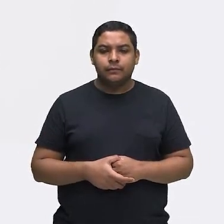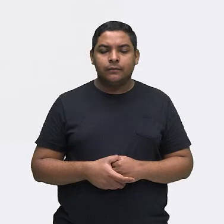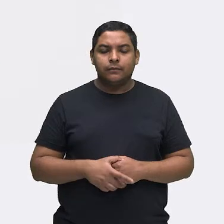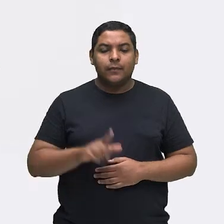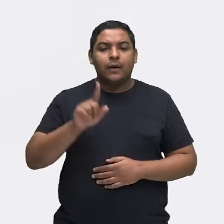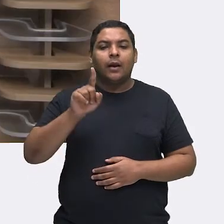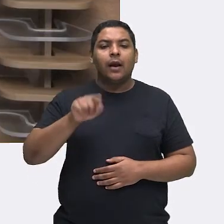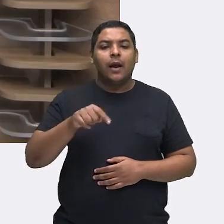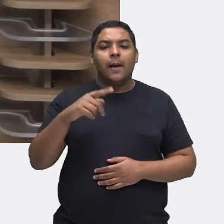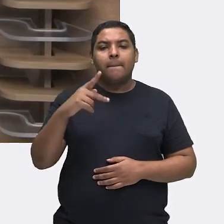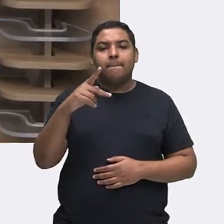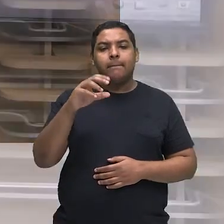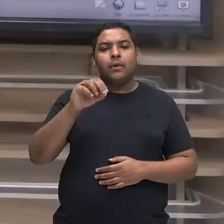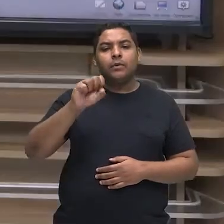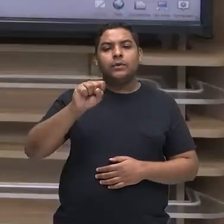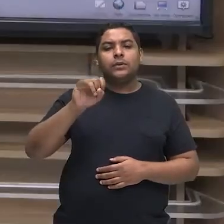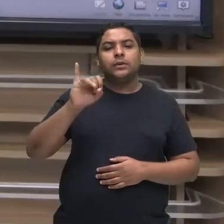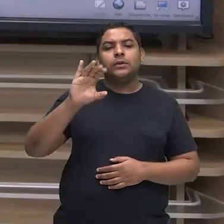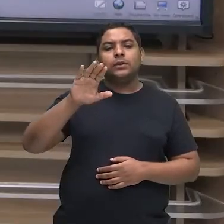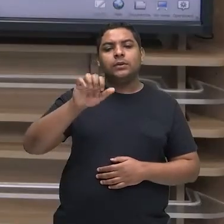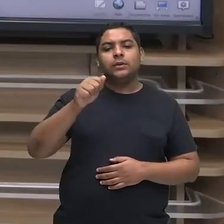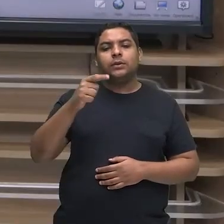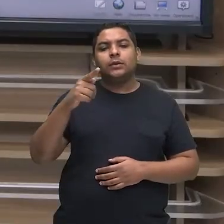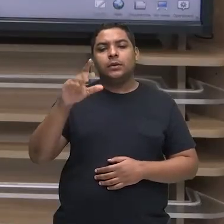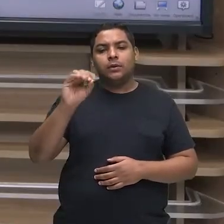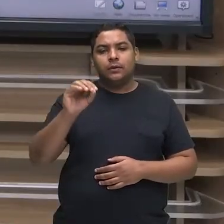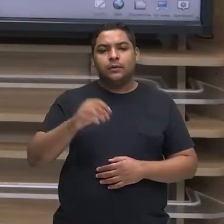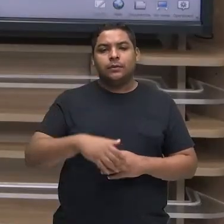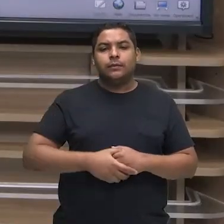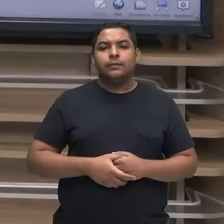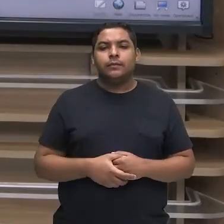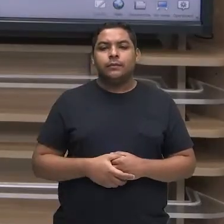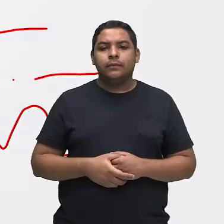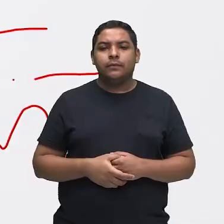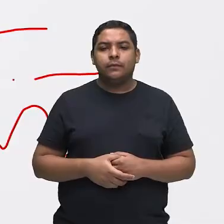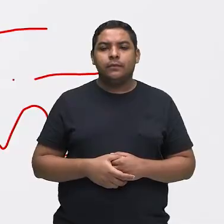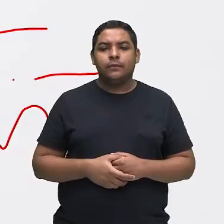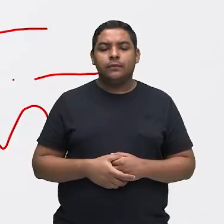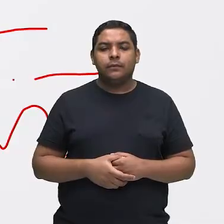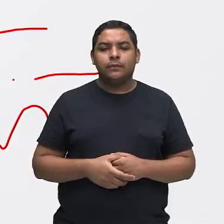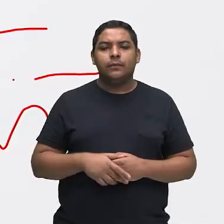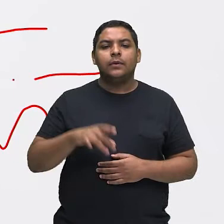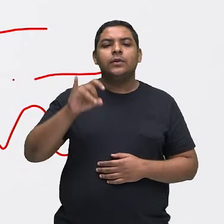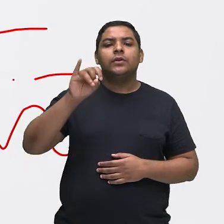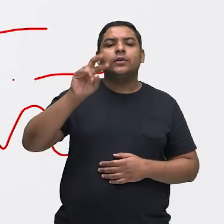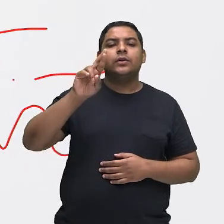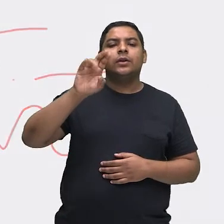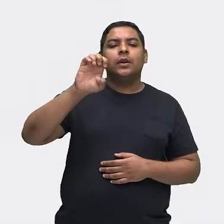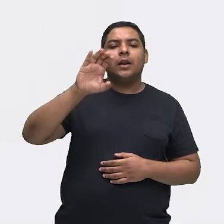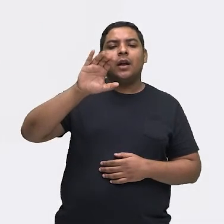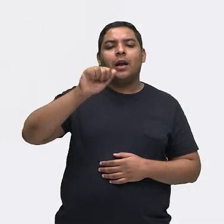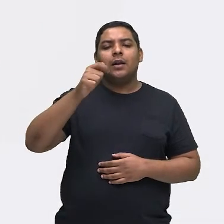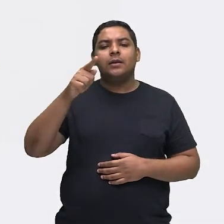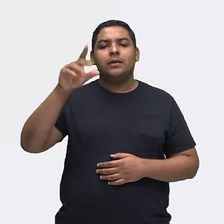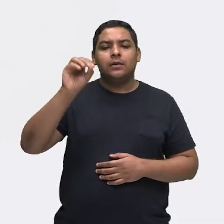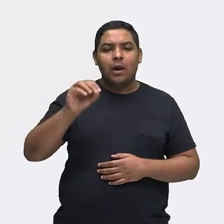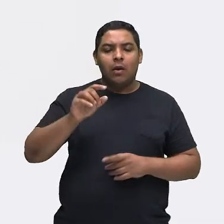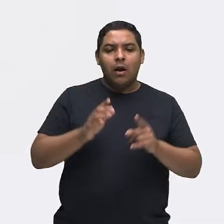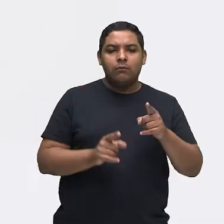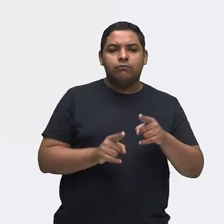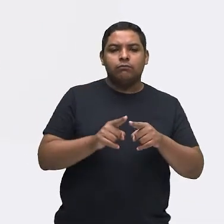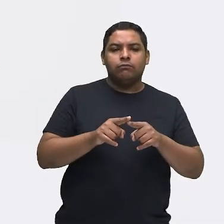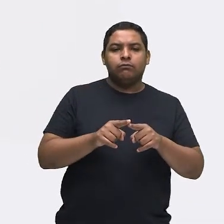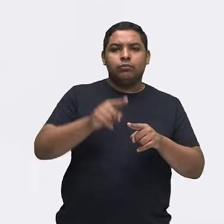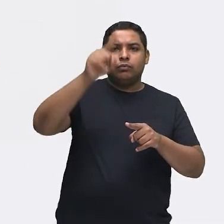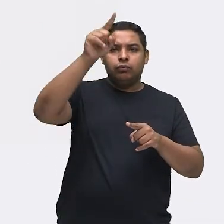à posição da reta, tá? Posição. E aqui tá pedindo a direção. Então,